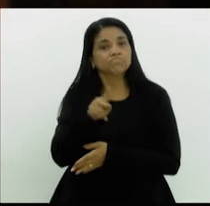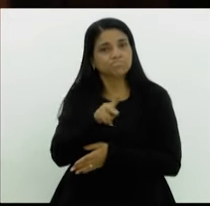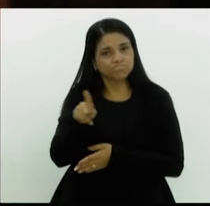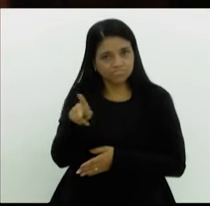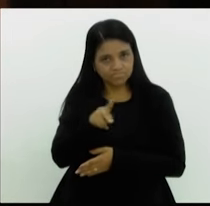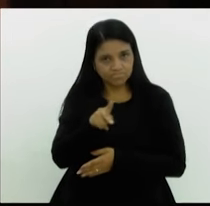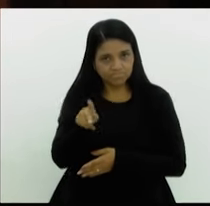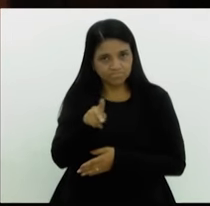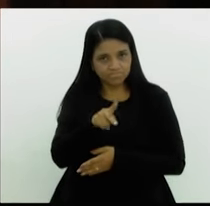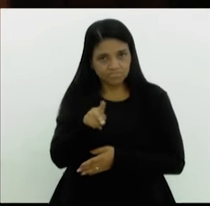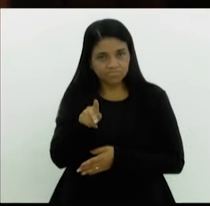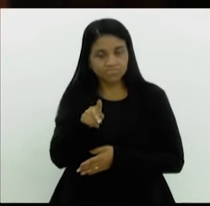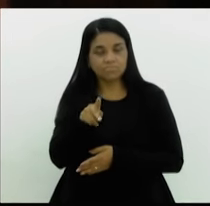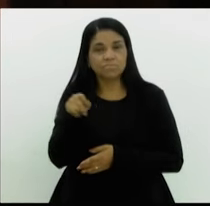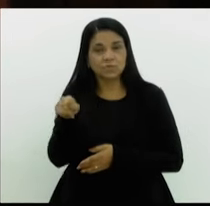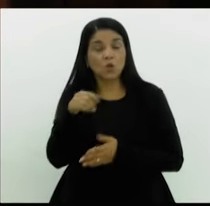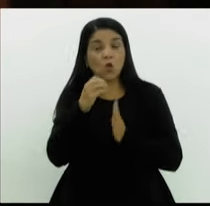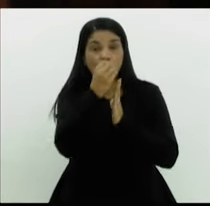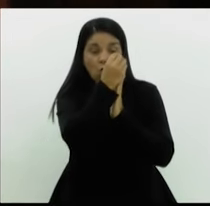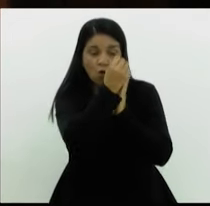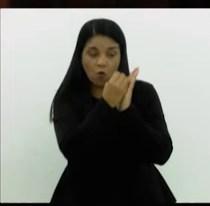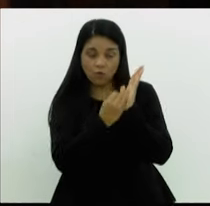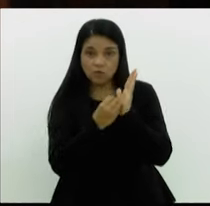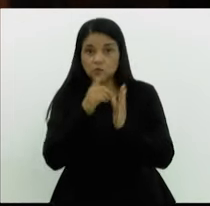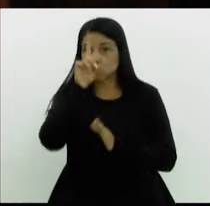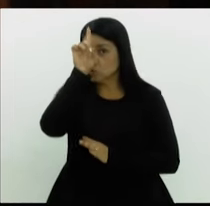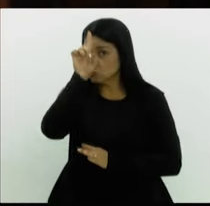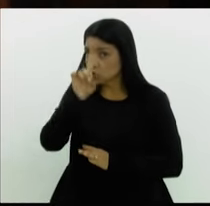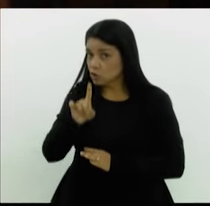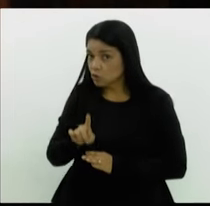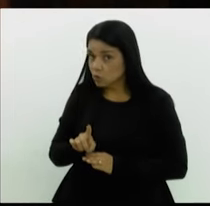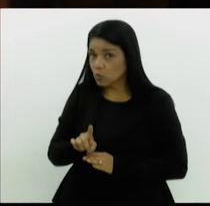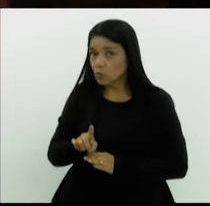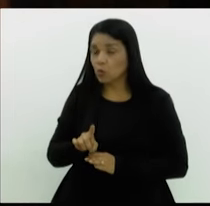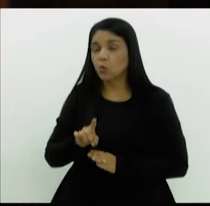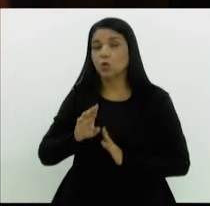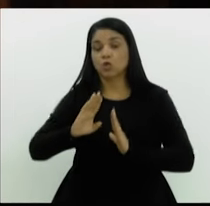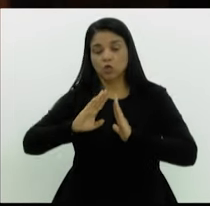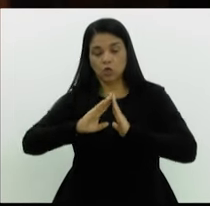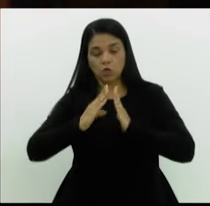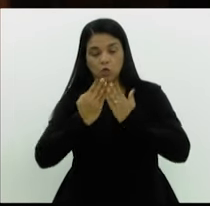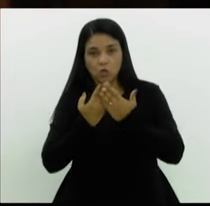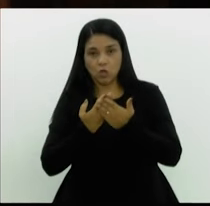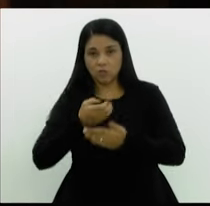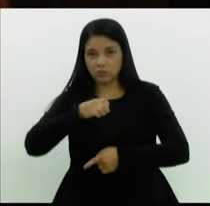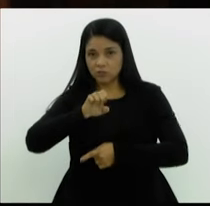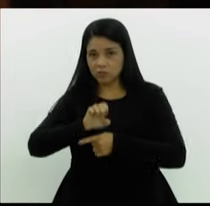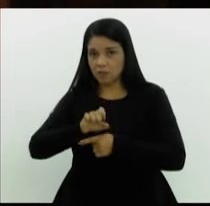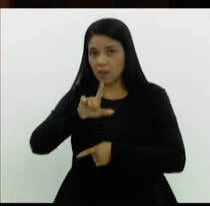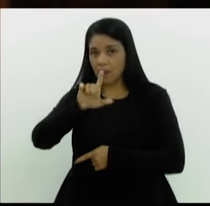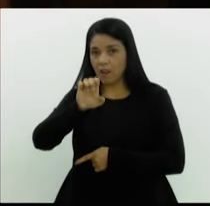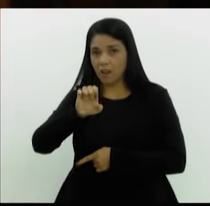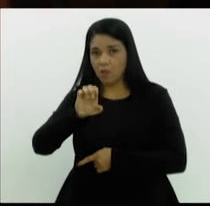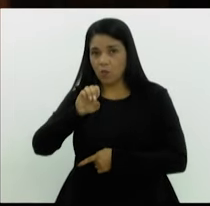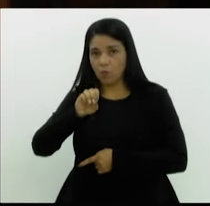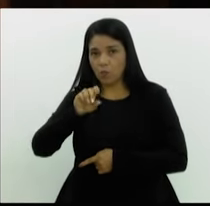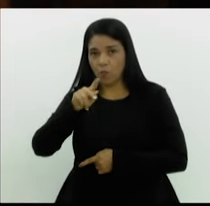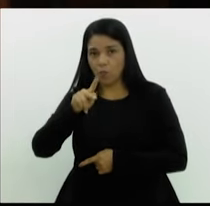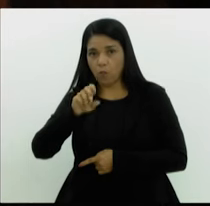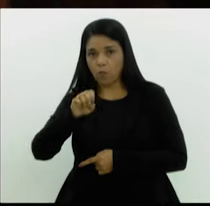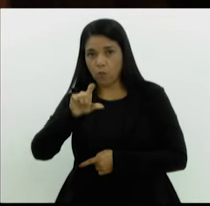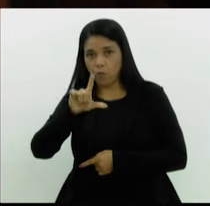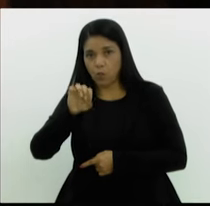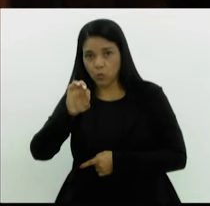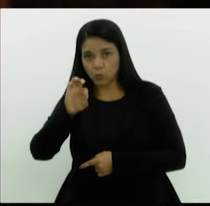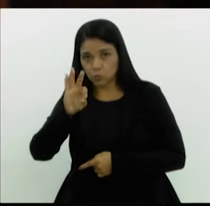professores. E eu tenho aqui o ofício do diretor dessa escola, que é o Colégio Estadual Leopoldo Américo Miguel de